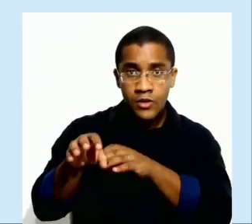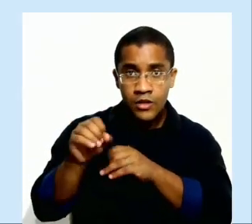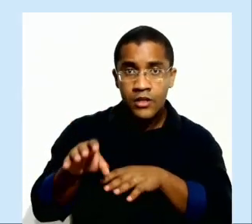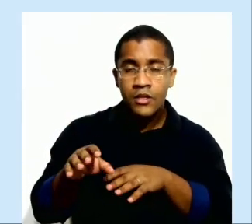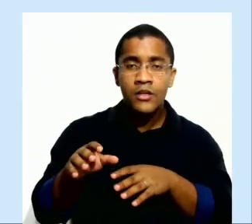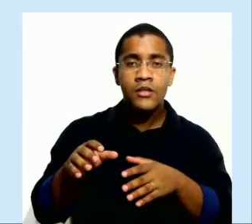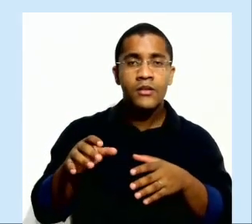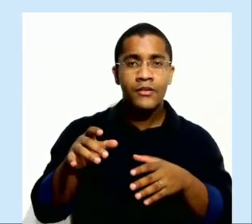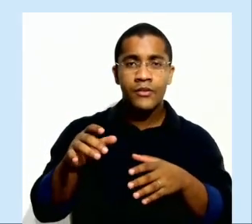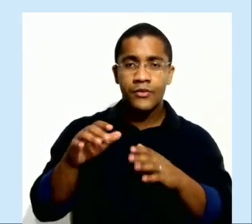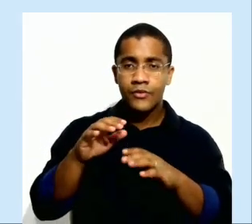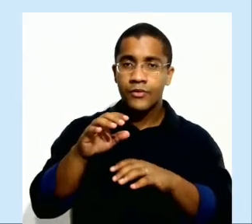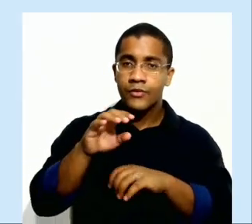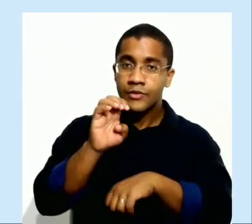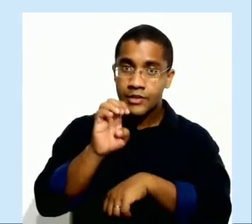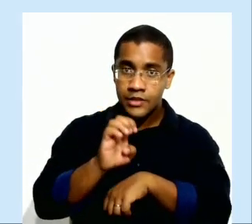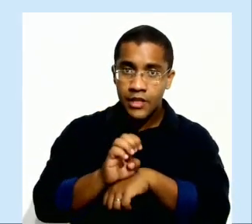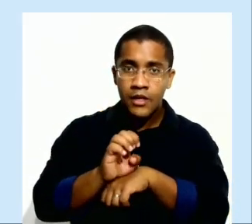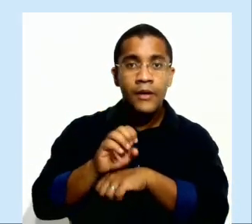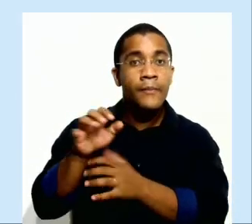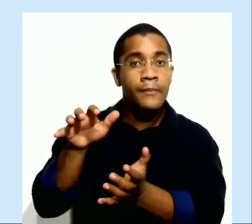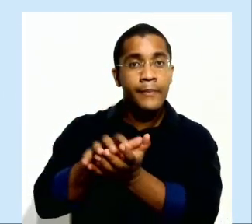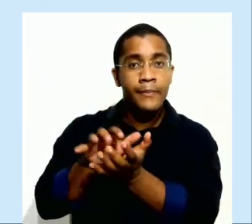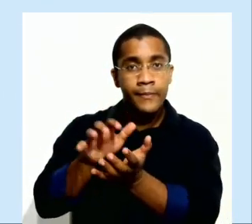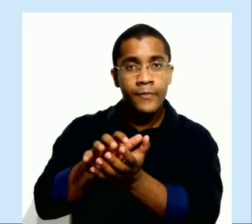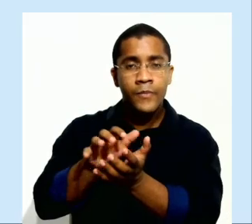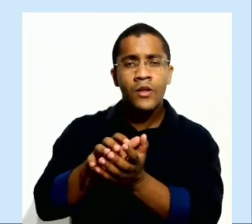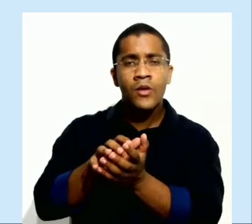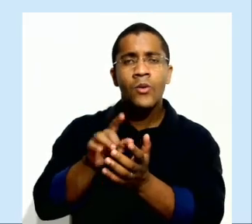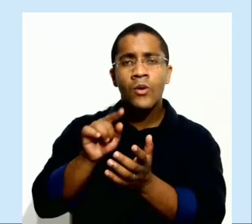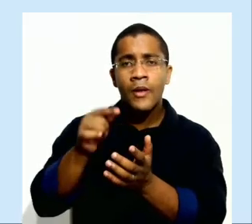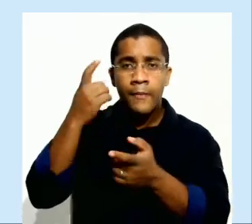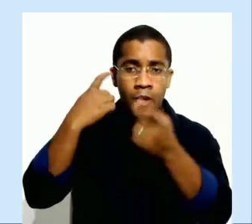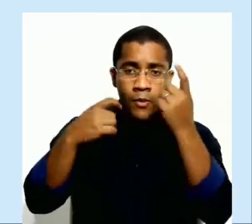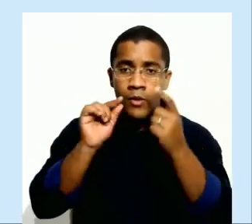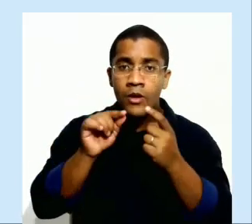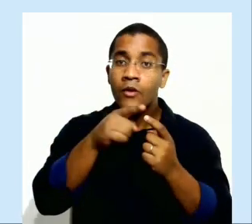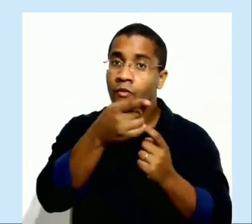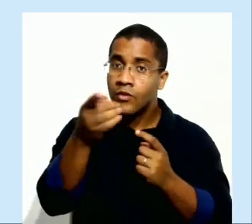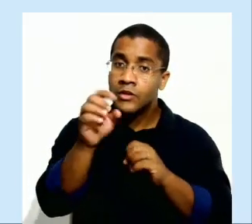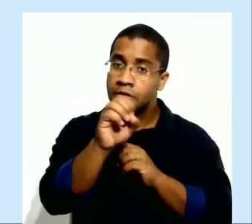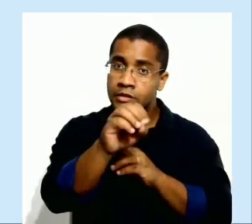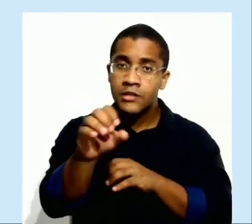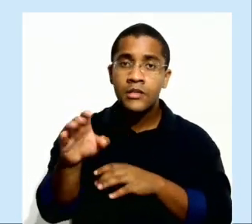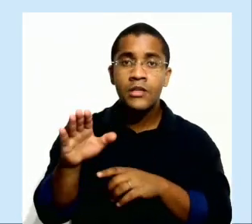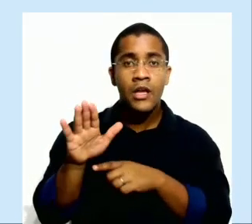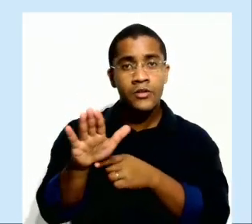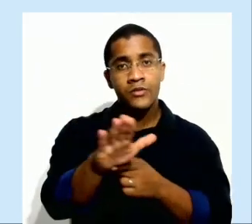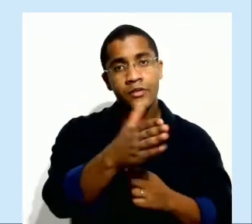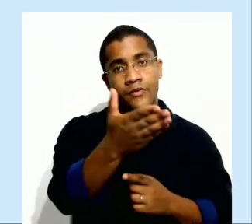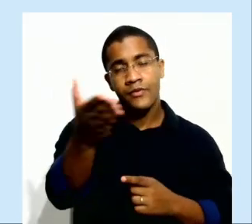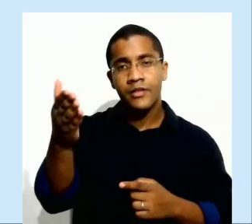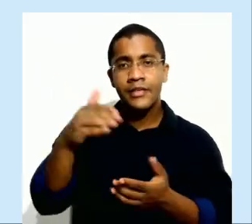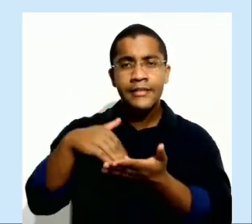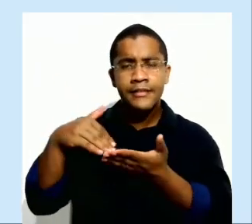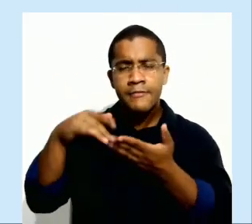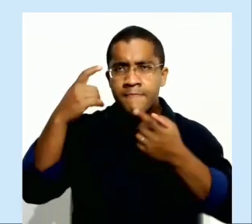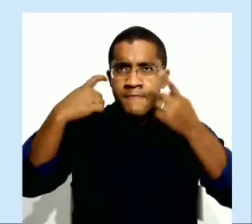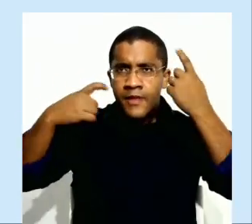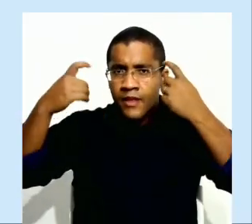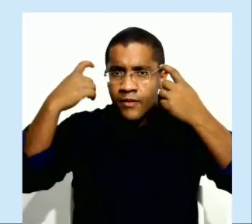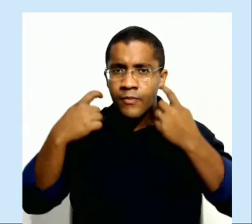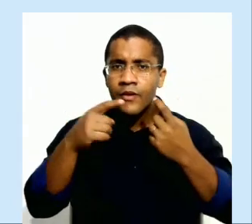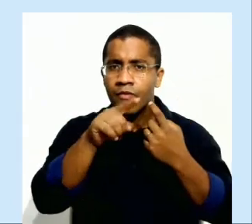de Educação do Estado de Pernambuco em levar para vocês conhecimento. Então a Secretaria se preocupa